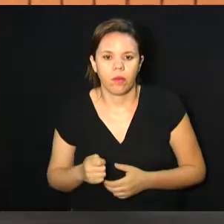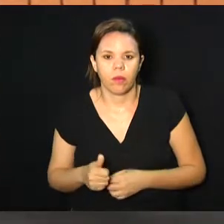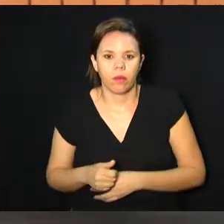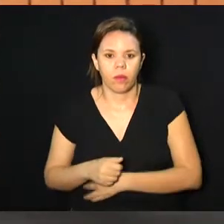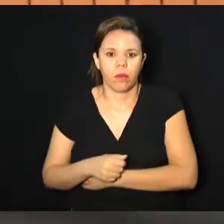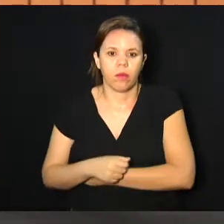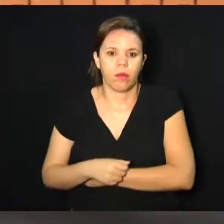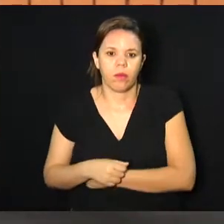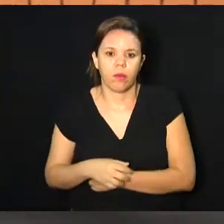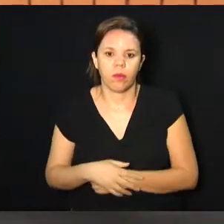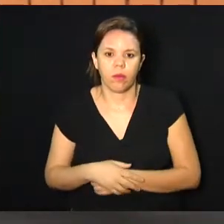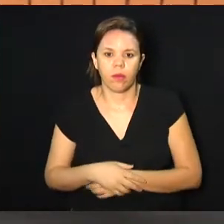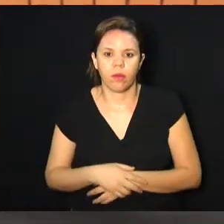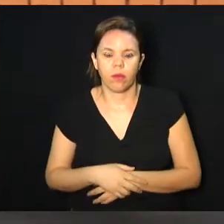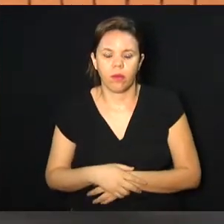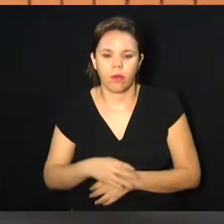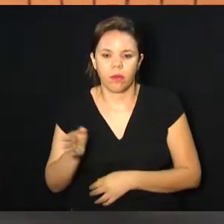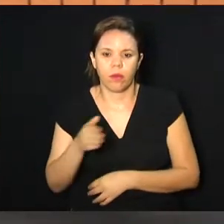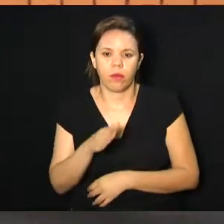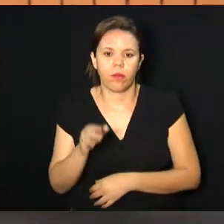quase nulo.